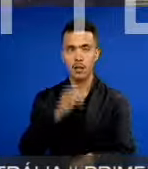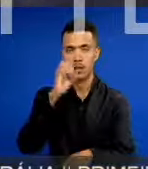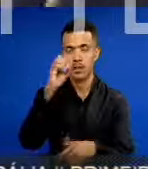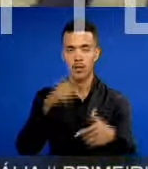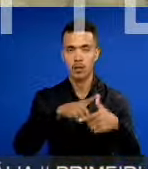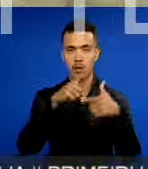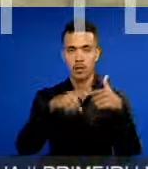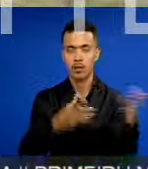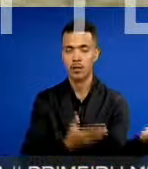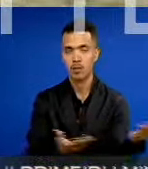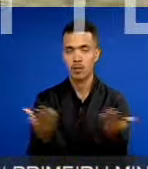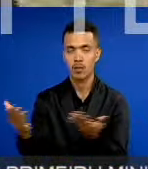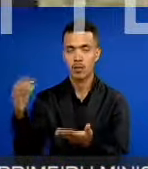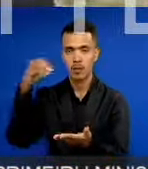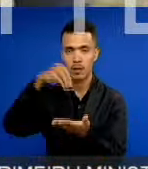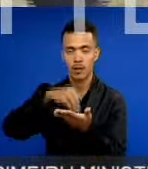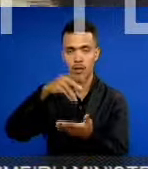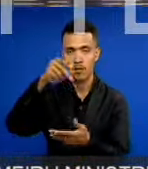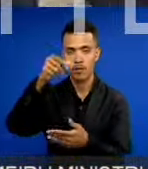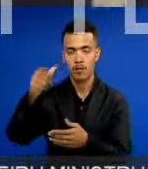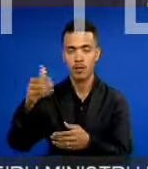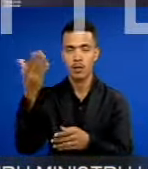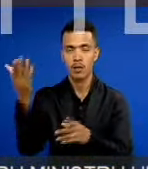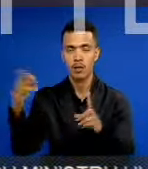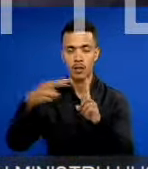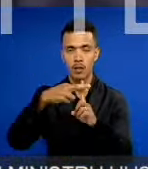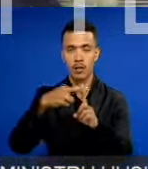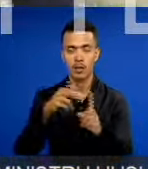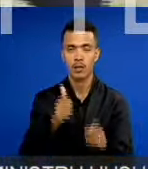Lória Funam Batau Ihe Osuário Ainaro, no